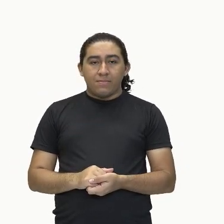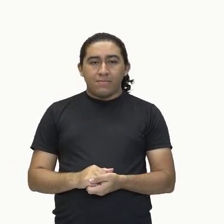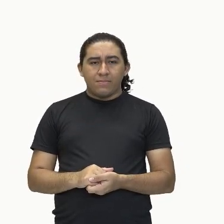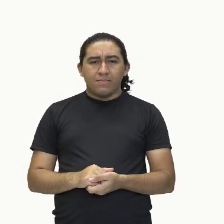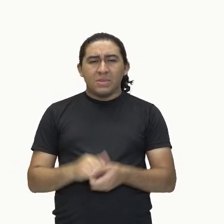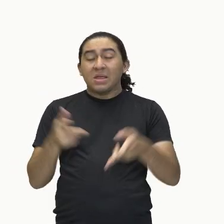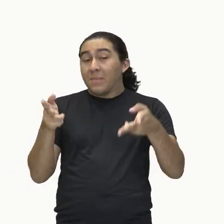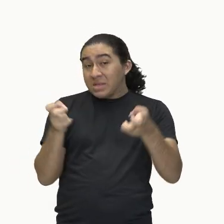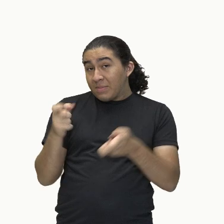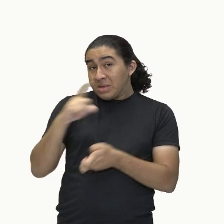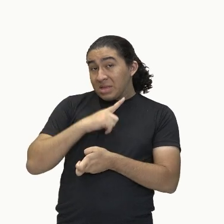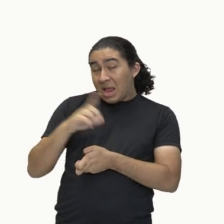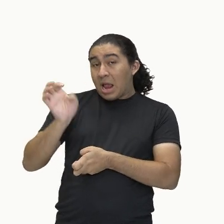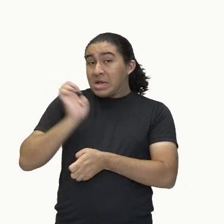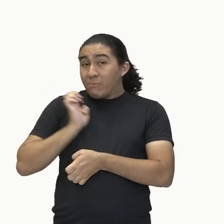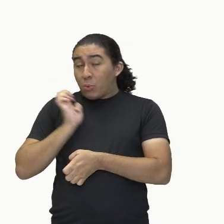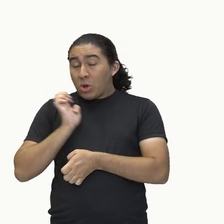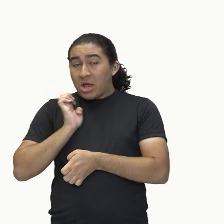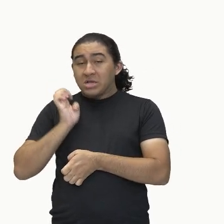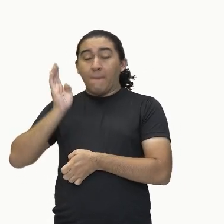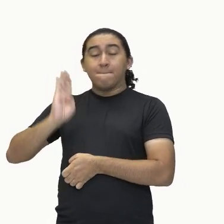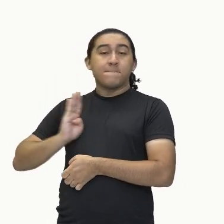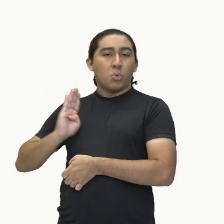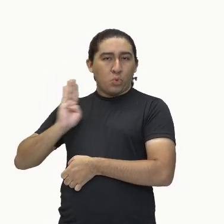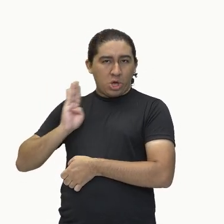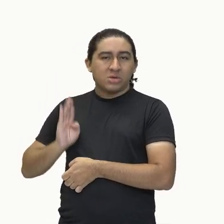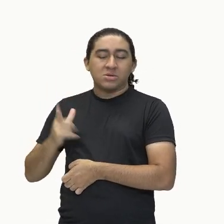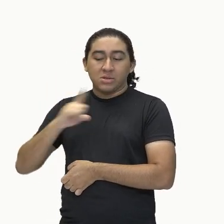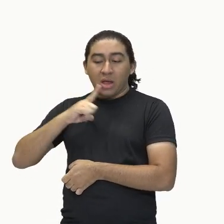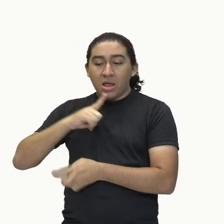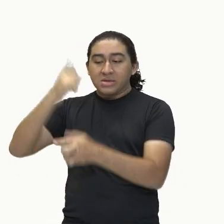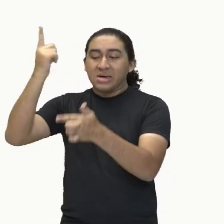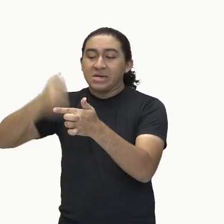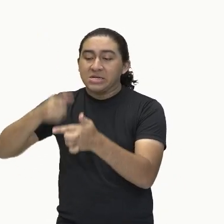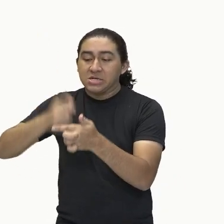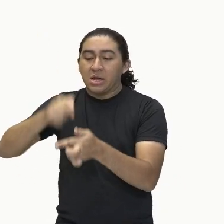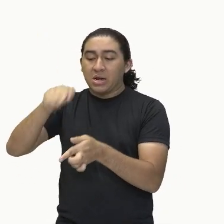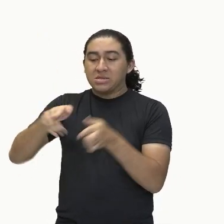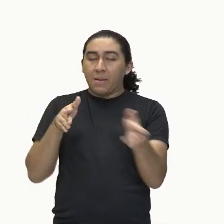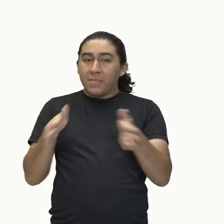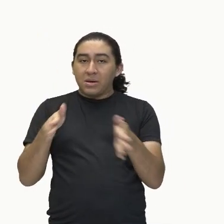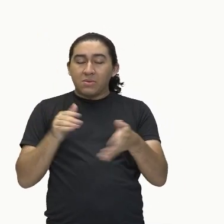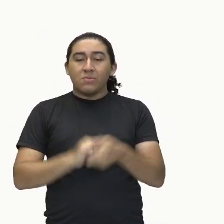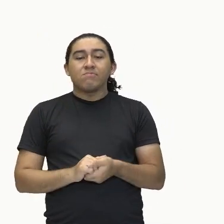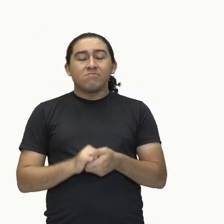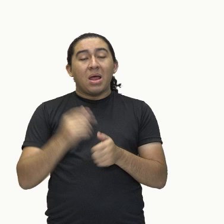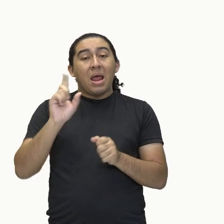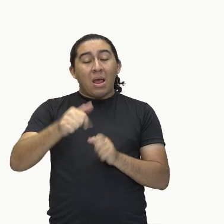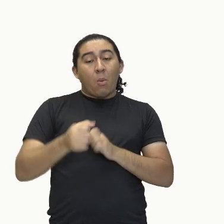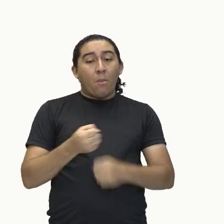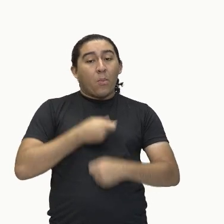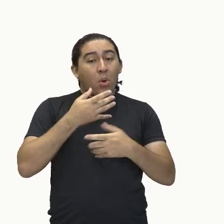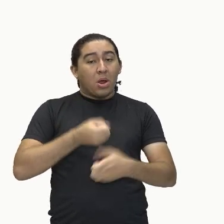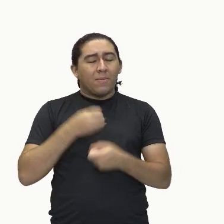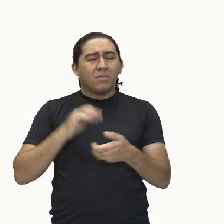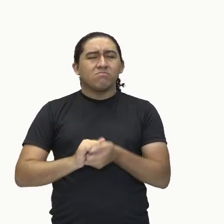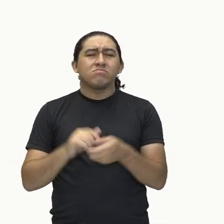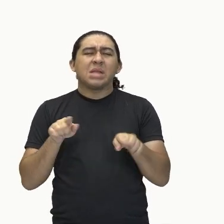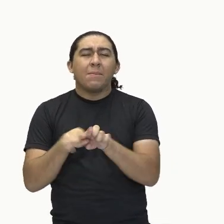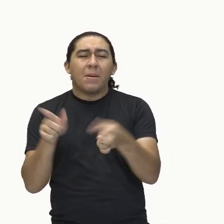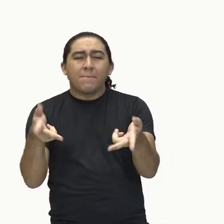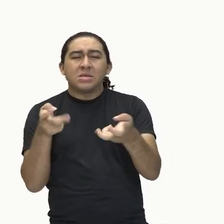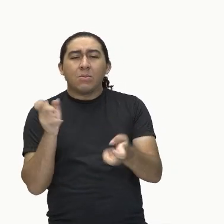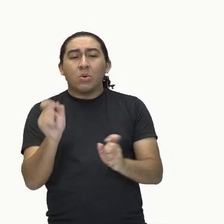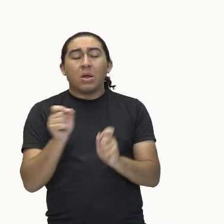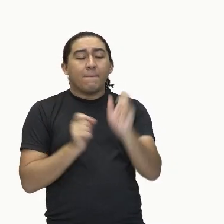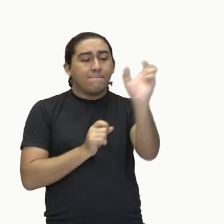do burguês sendo criticada neste poema de Mário de Andrade. E observem as construções que